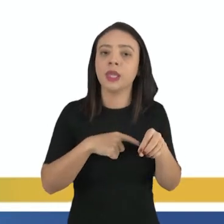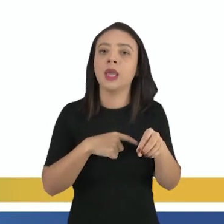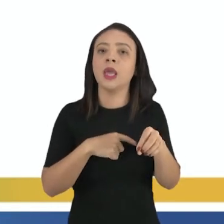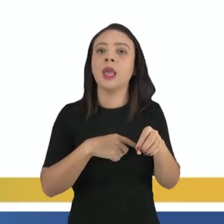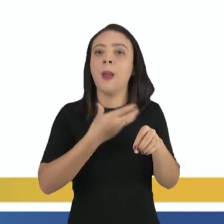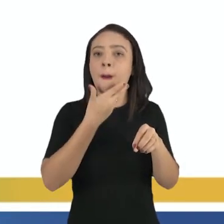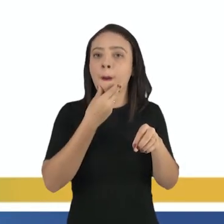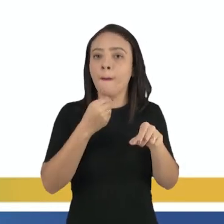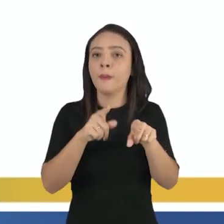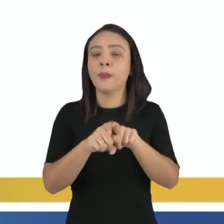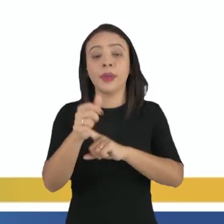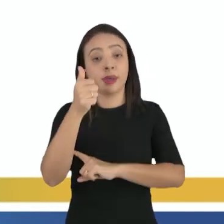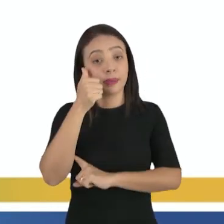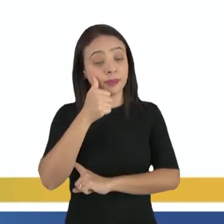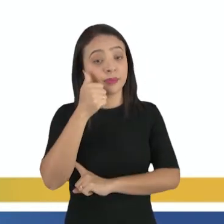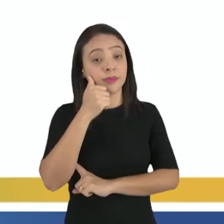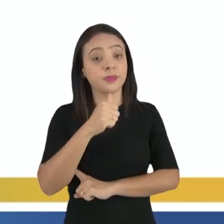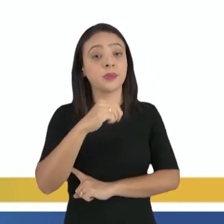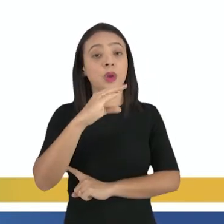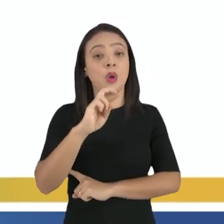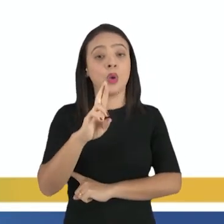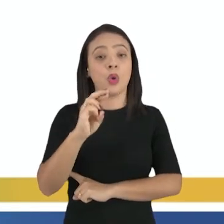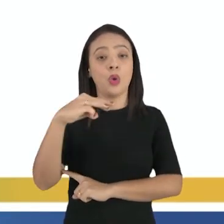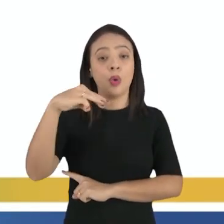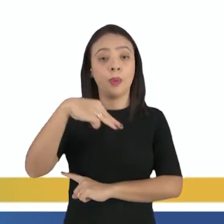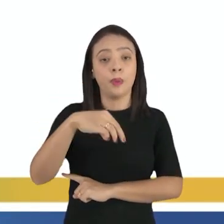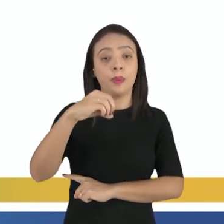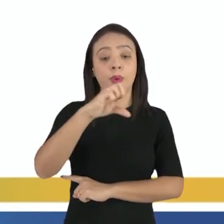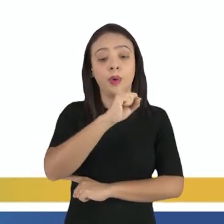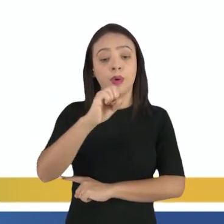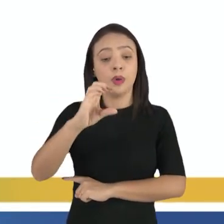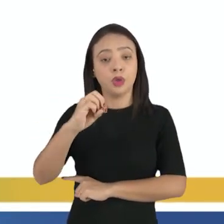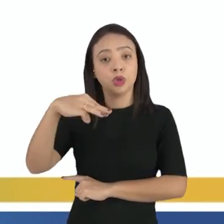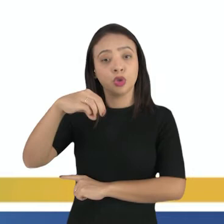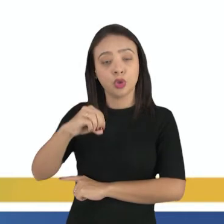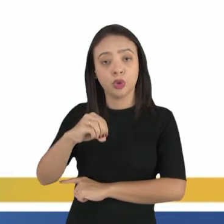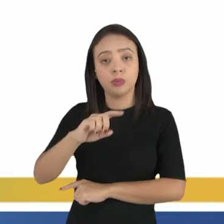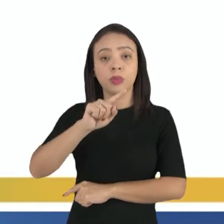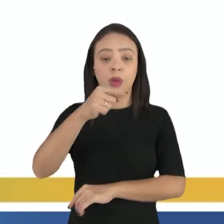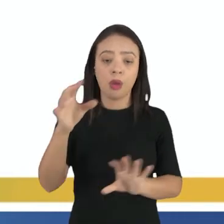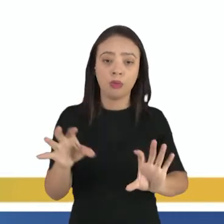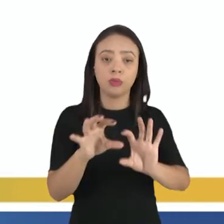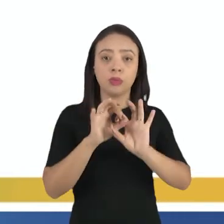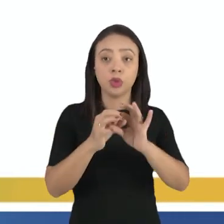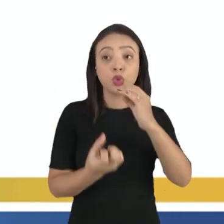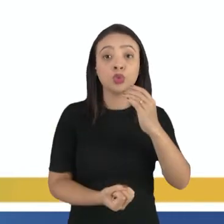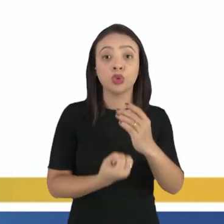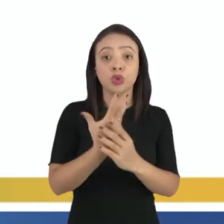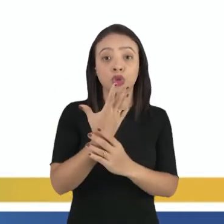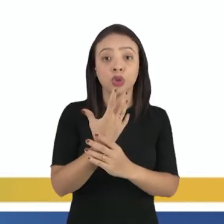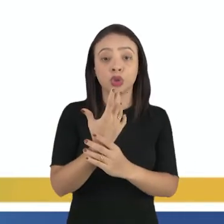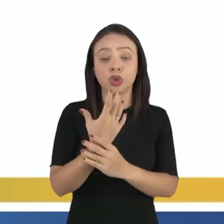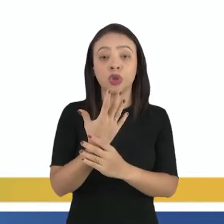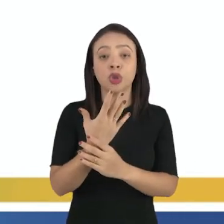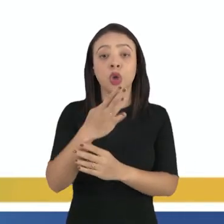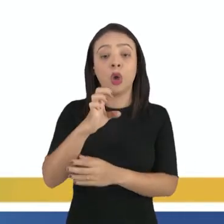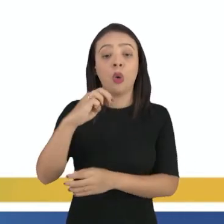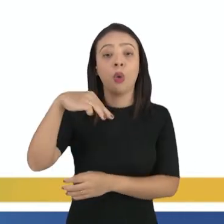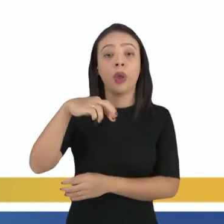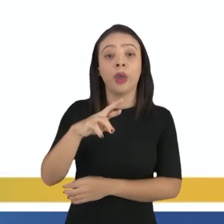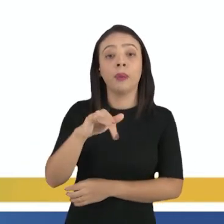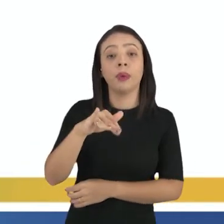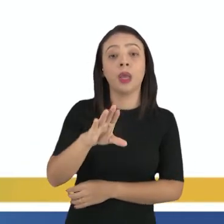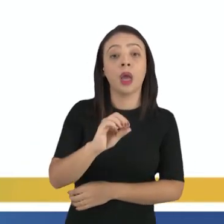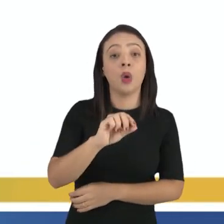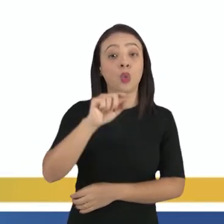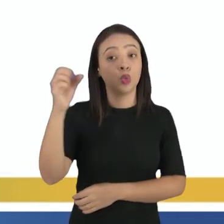femininos quanto masculinos. E após isso, eles se fundem para formar um novo embrião e um